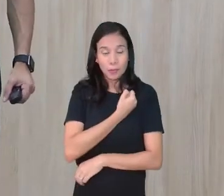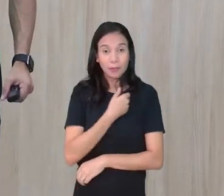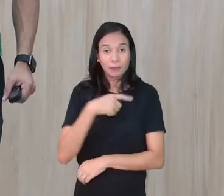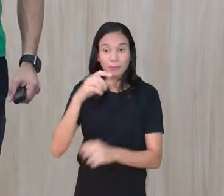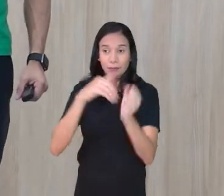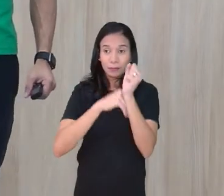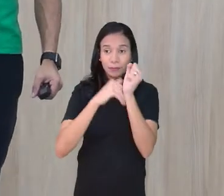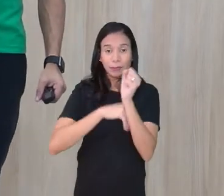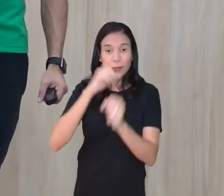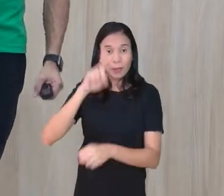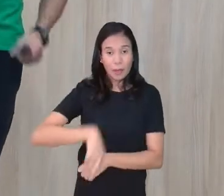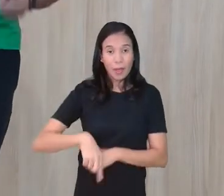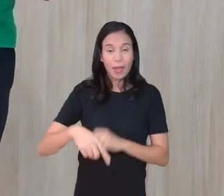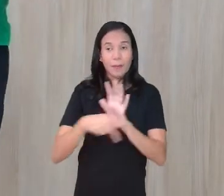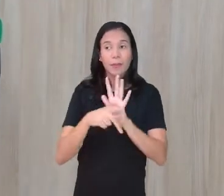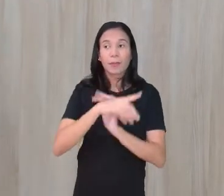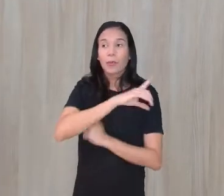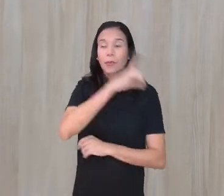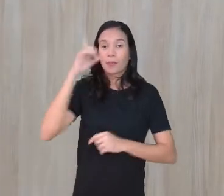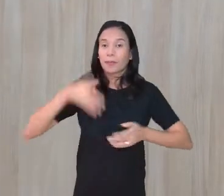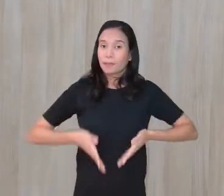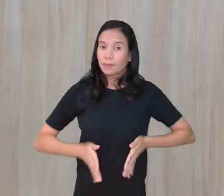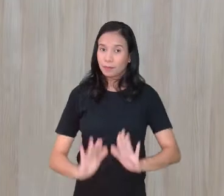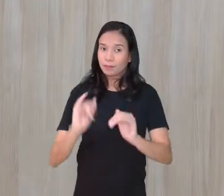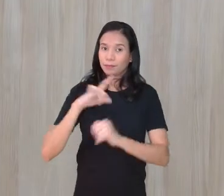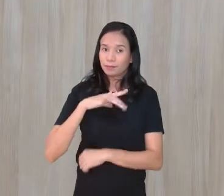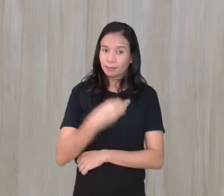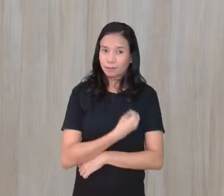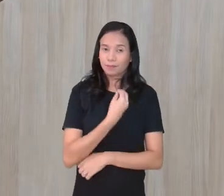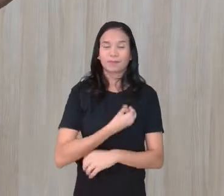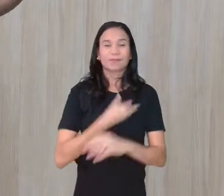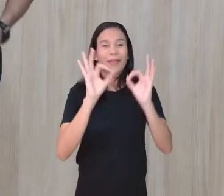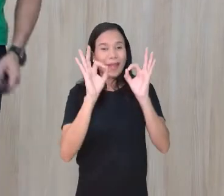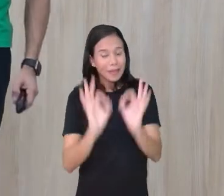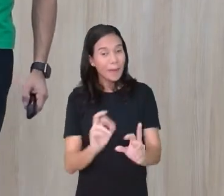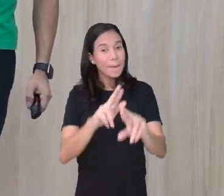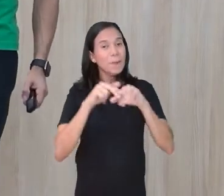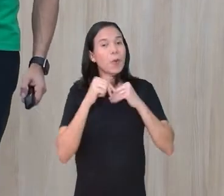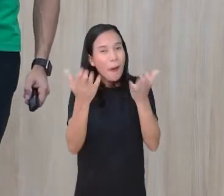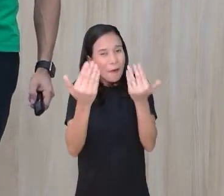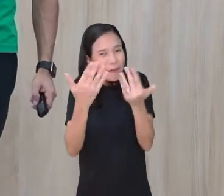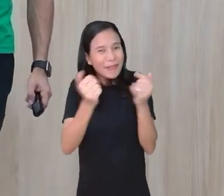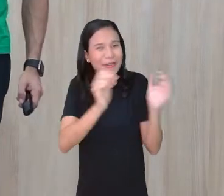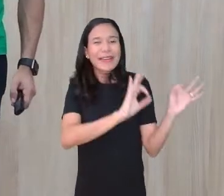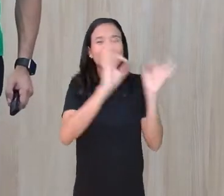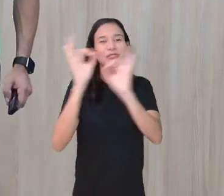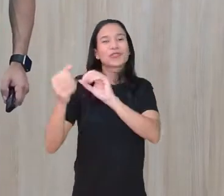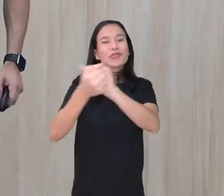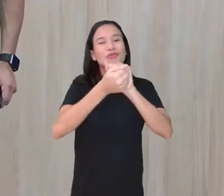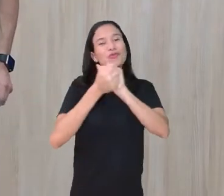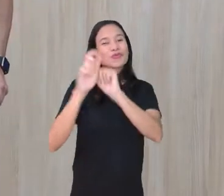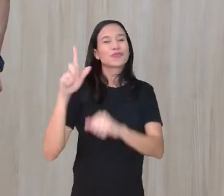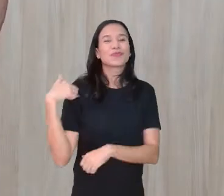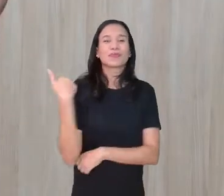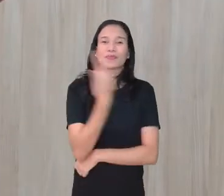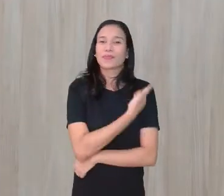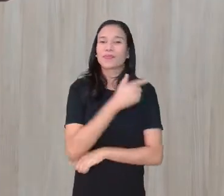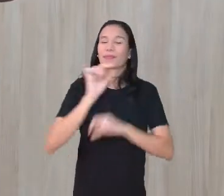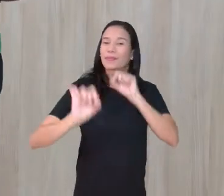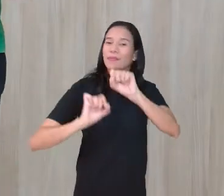8 dígitos do dia aí do seu nascimento, certo? Então vem acompanhar a aula aqui ao vivo com a gente,